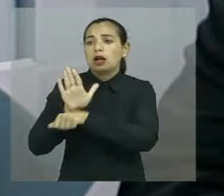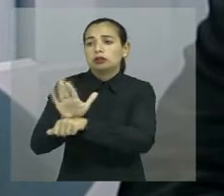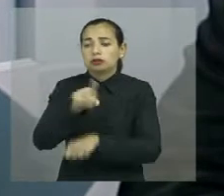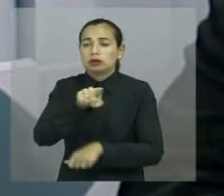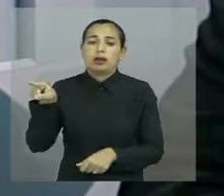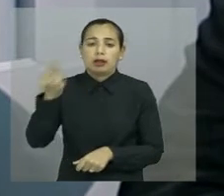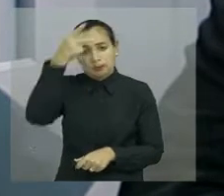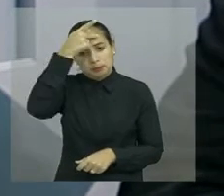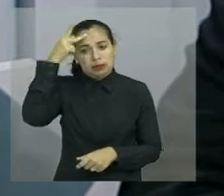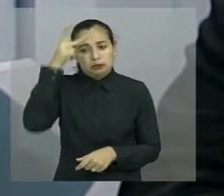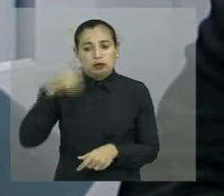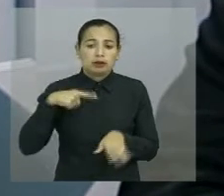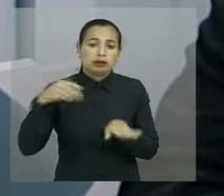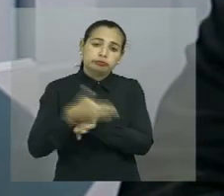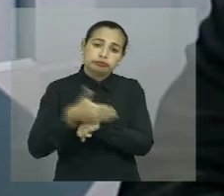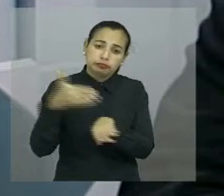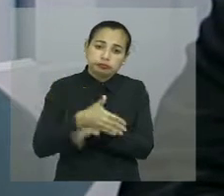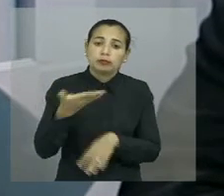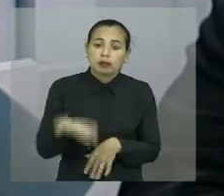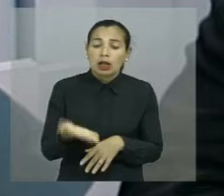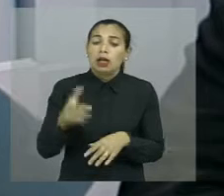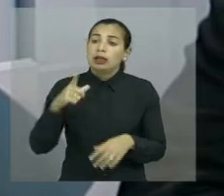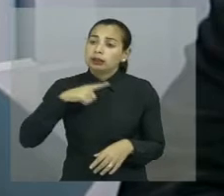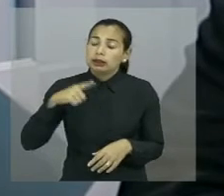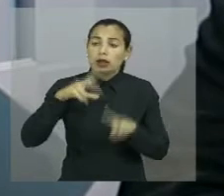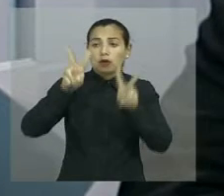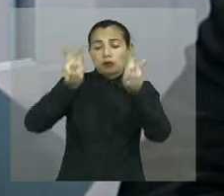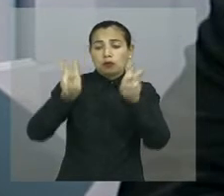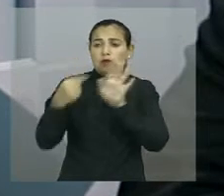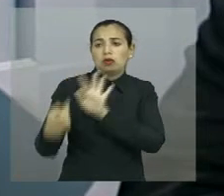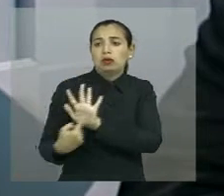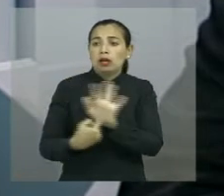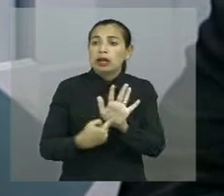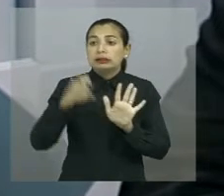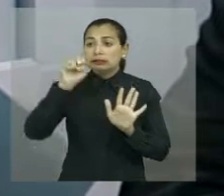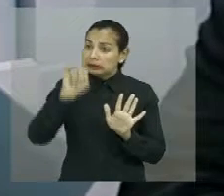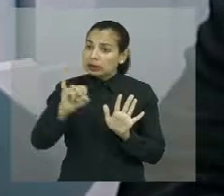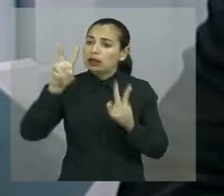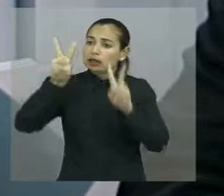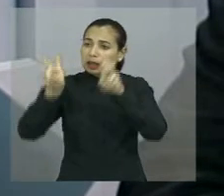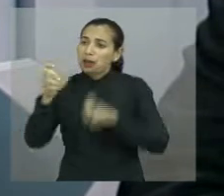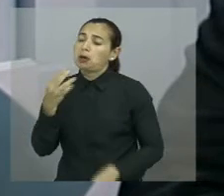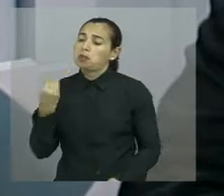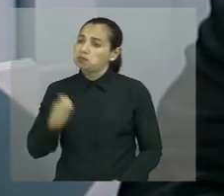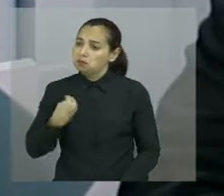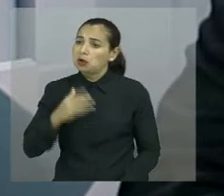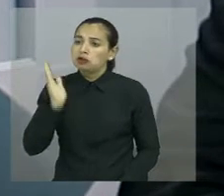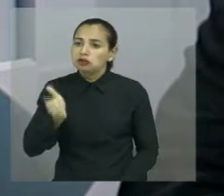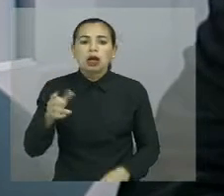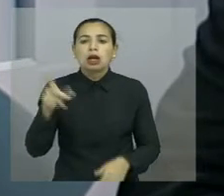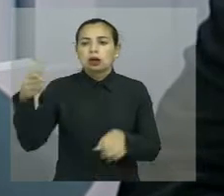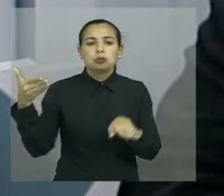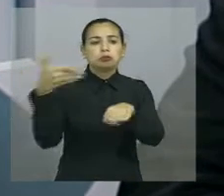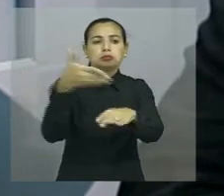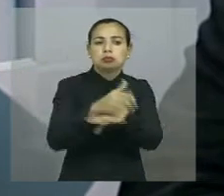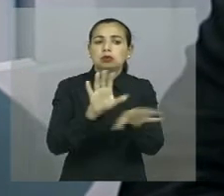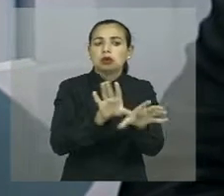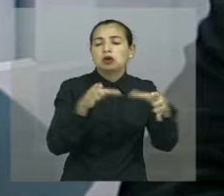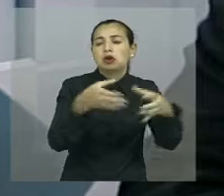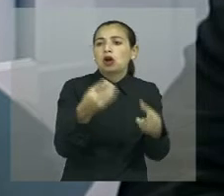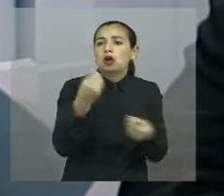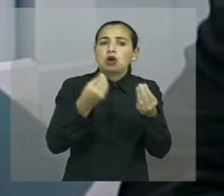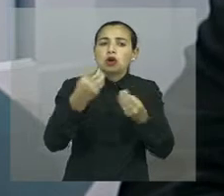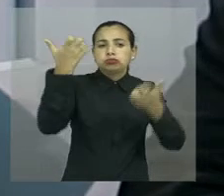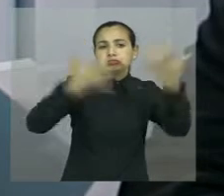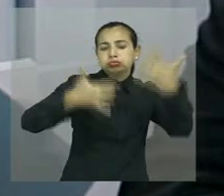daí ela vai trabalhar aquele assunto que foi trazido à Casa do Povo. Então, assim, além disso, nós participamos, enquanto Comissão de